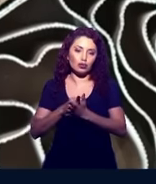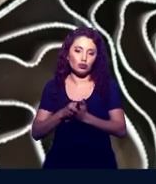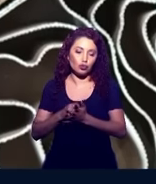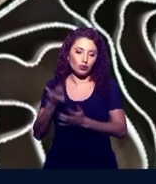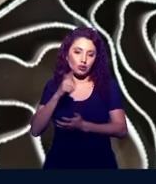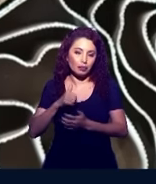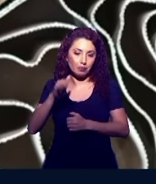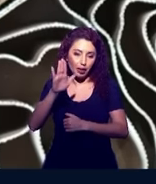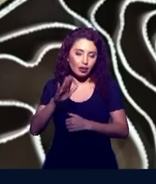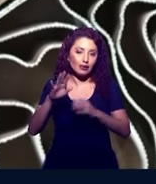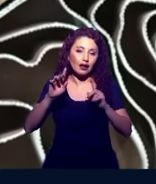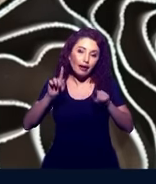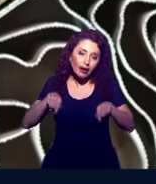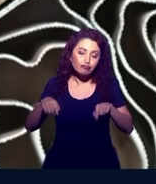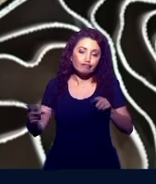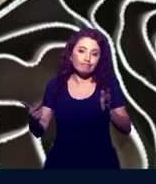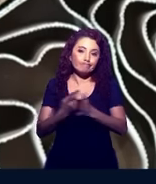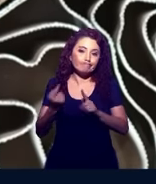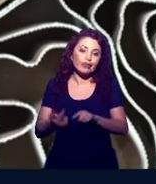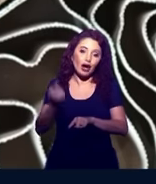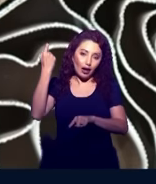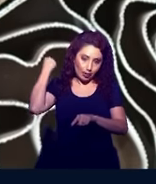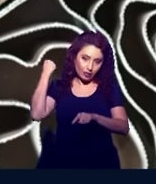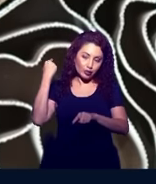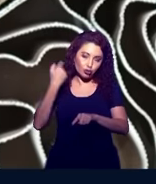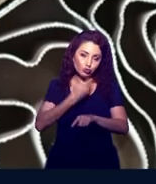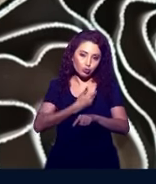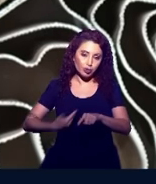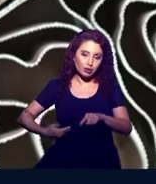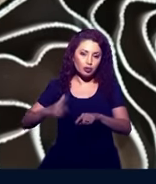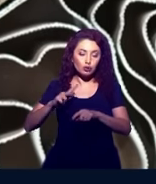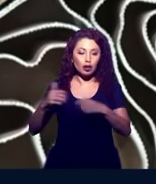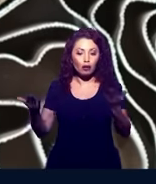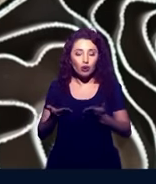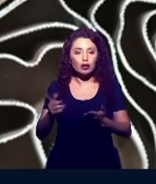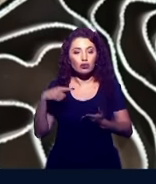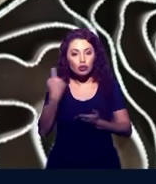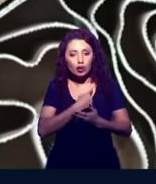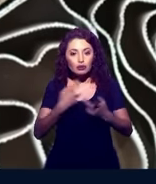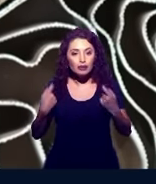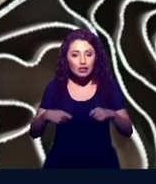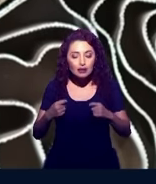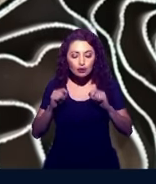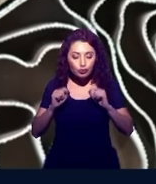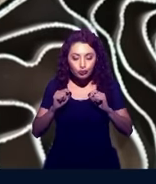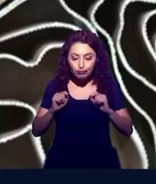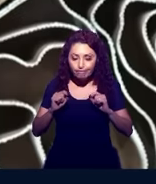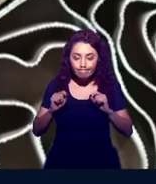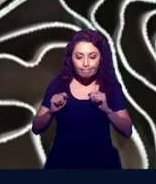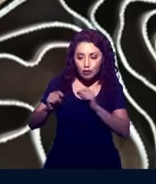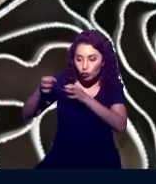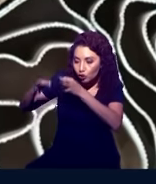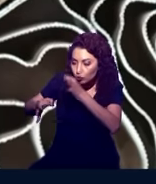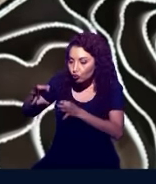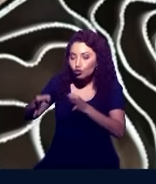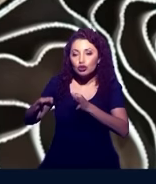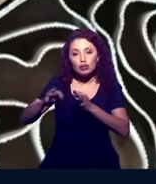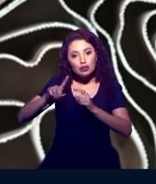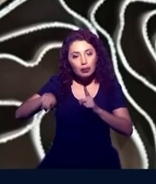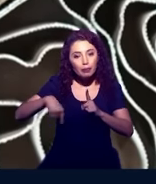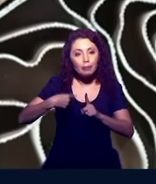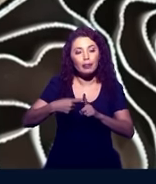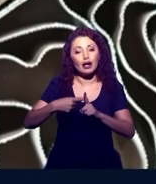aconteceram anterior ao início desse governo que agora a gente precisa de alguma forma com bom diálogo com a justiça e com o Congresso Nacional